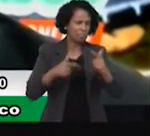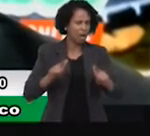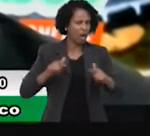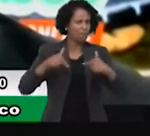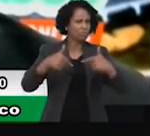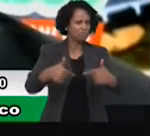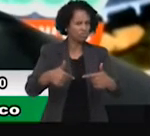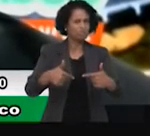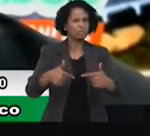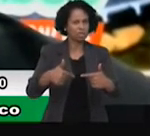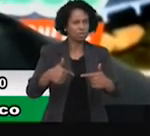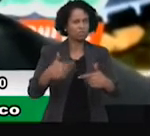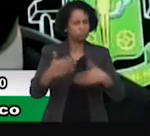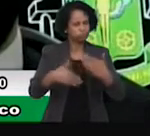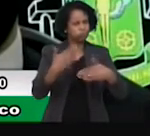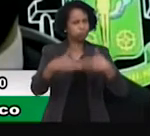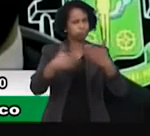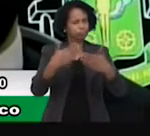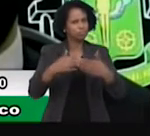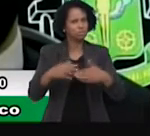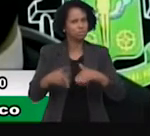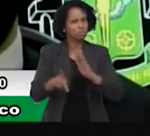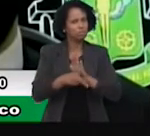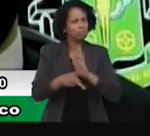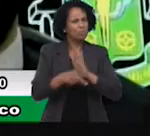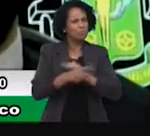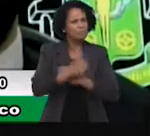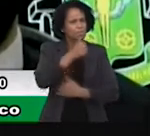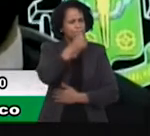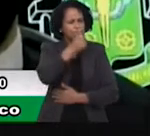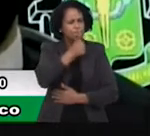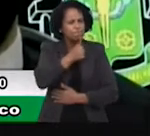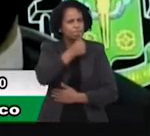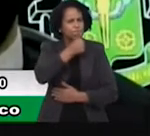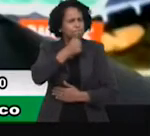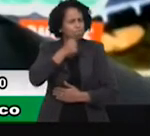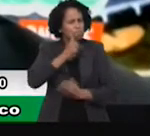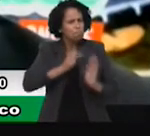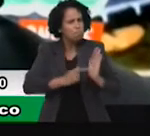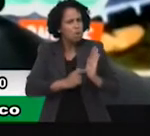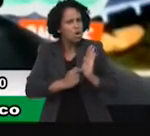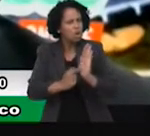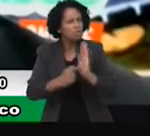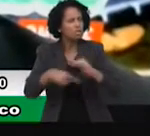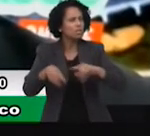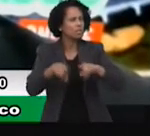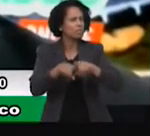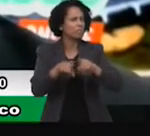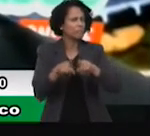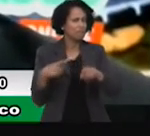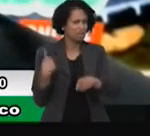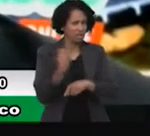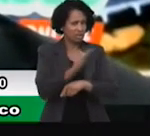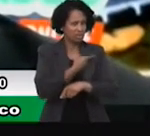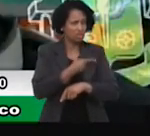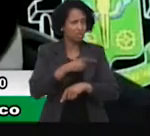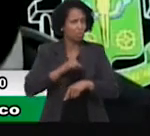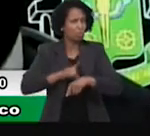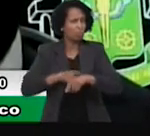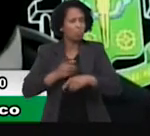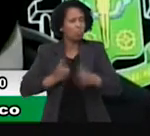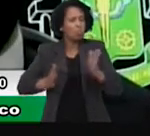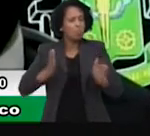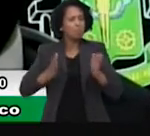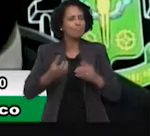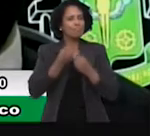também empenho, sacrifício. Passou por um momento muito delicado e a gente pôde compartilhar momentos bons. Minha equipe pôde ver